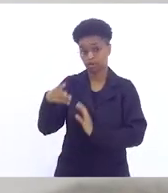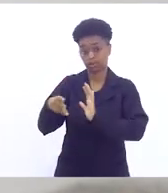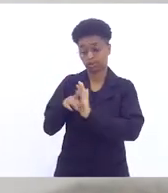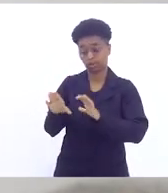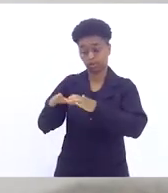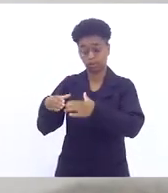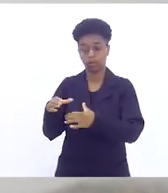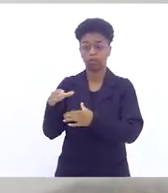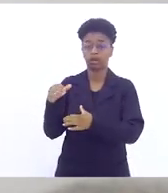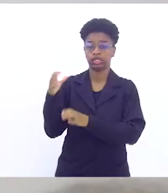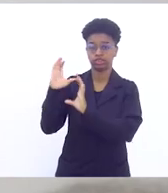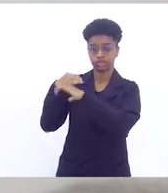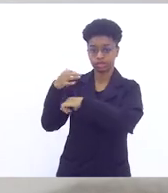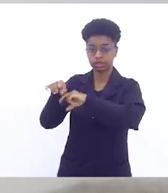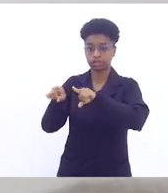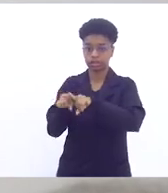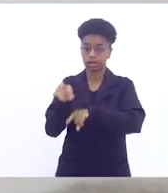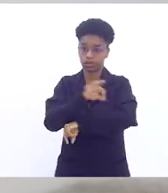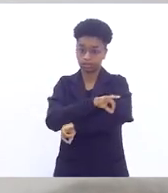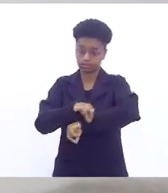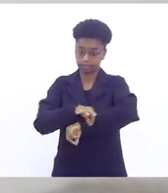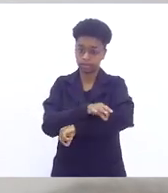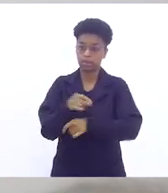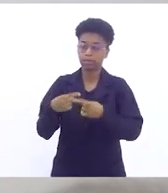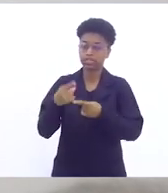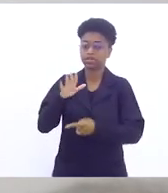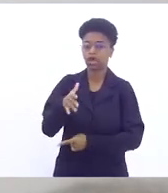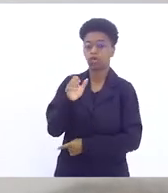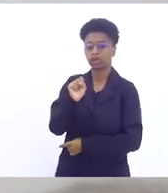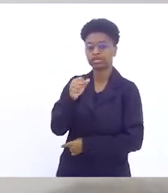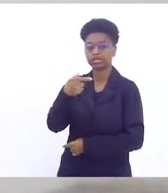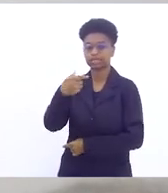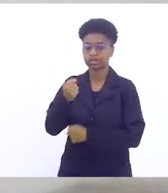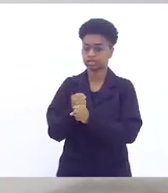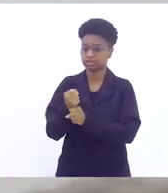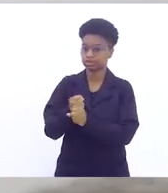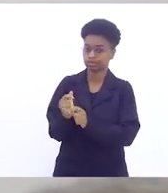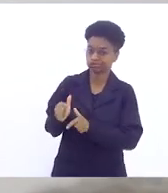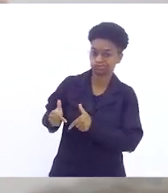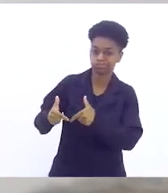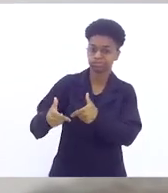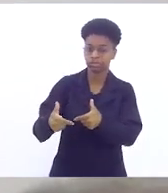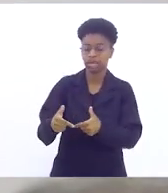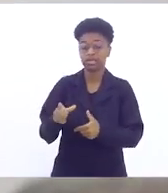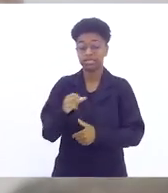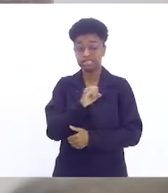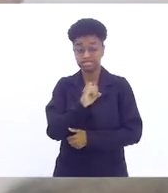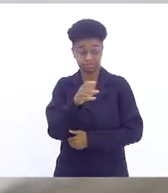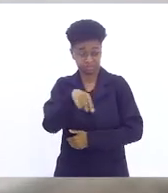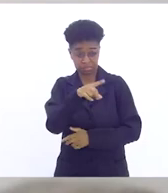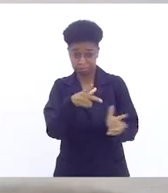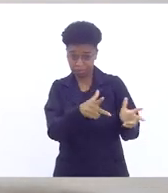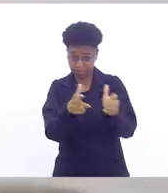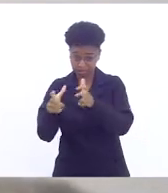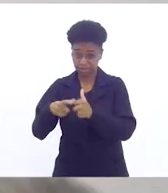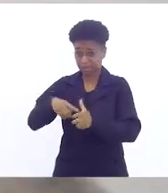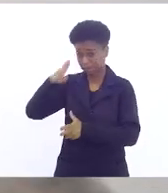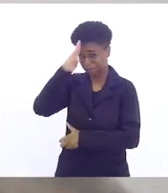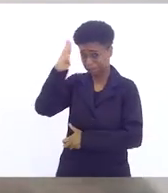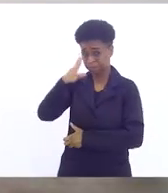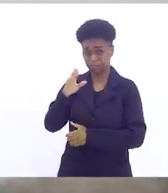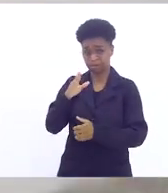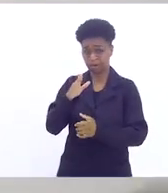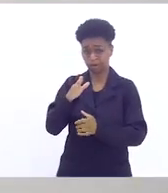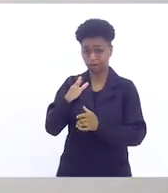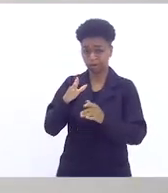são 87 anos como entidade acompanhando as principais obras dessa cidade se vocês olharem em todo